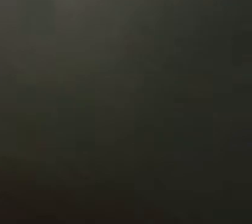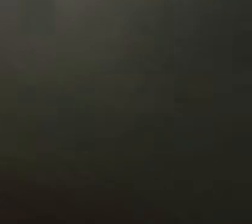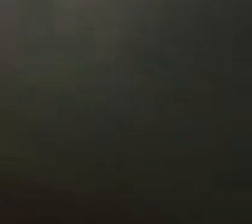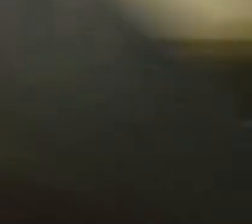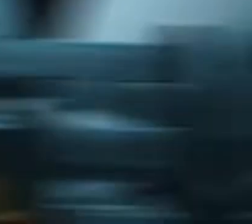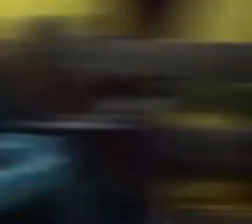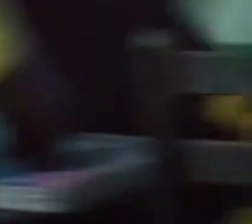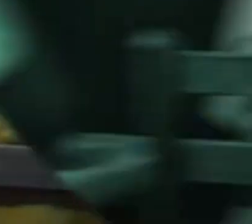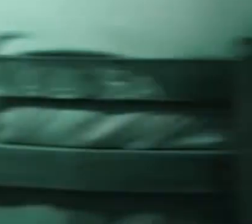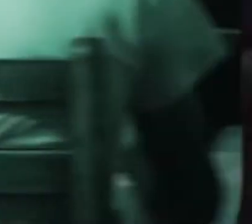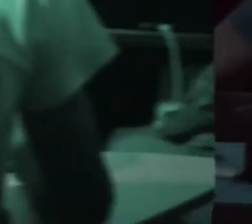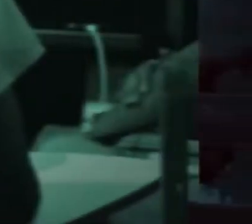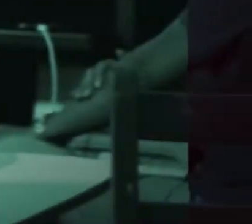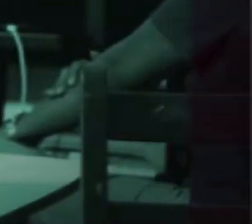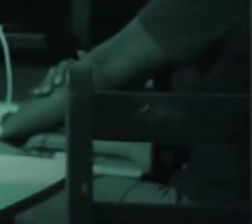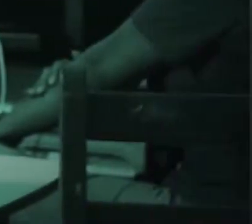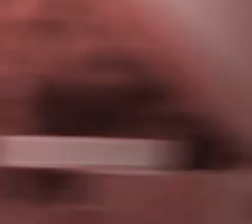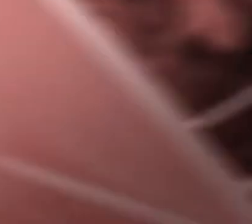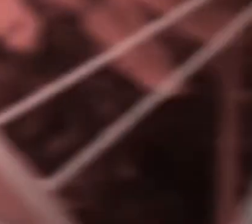E aí